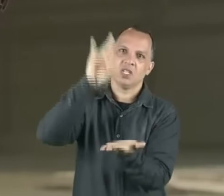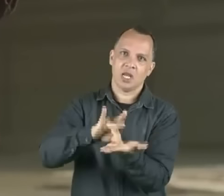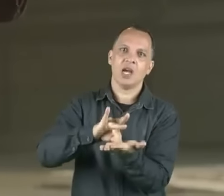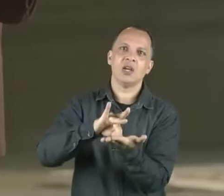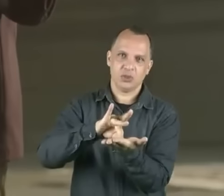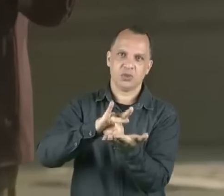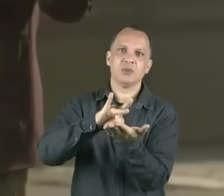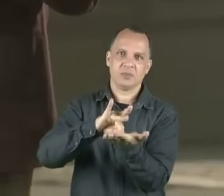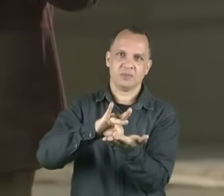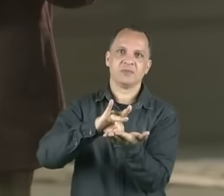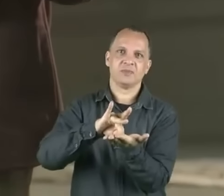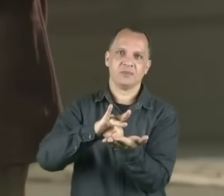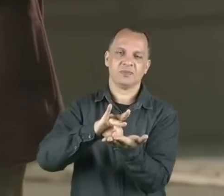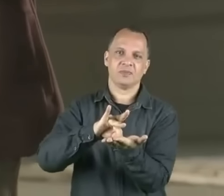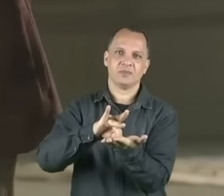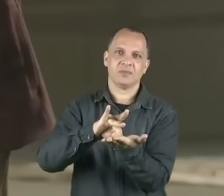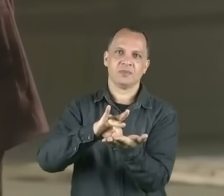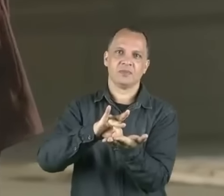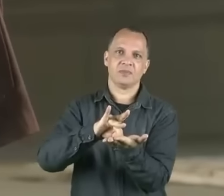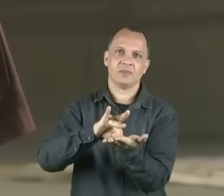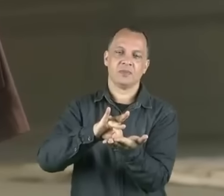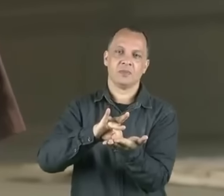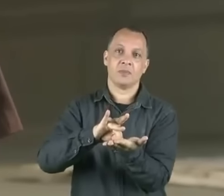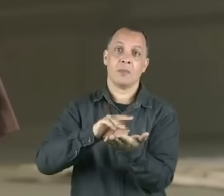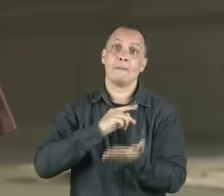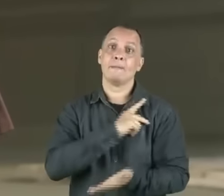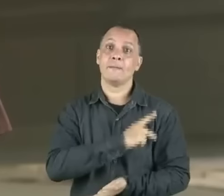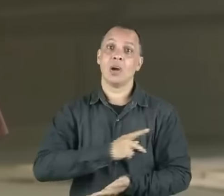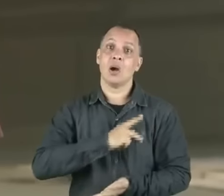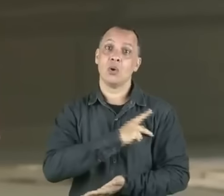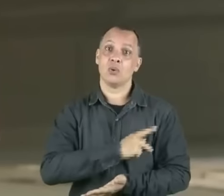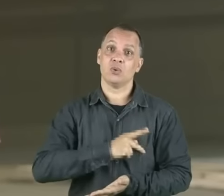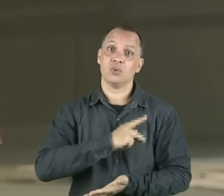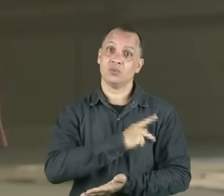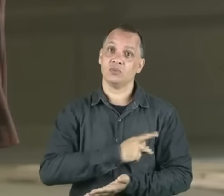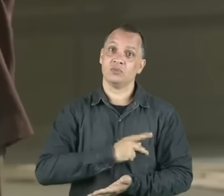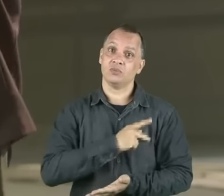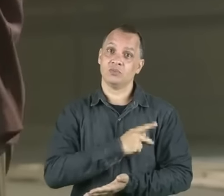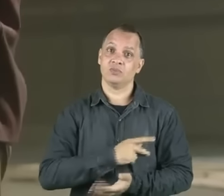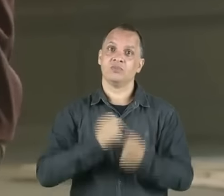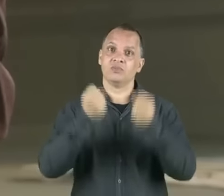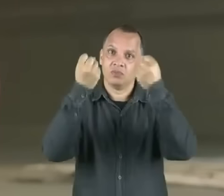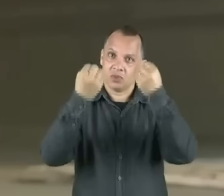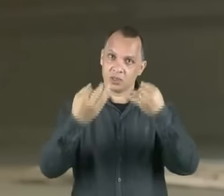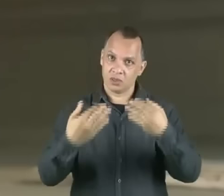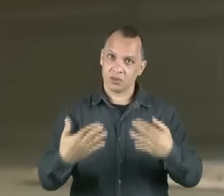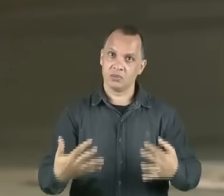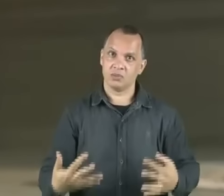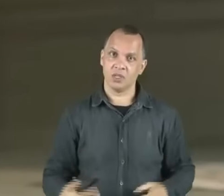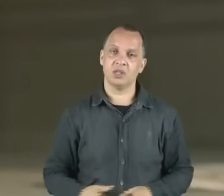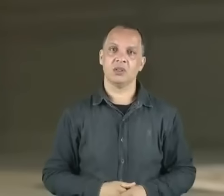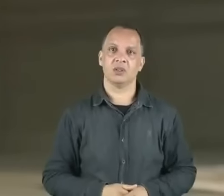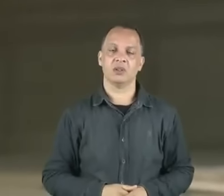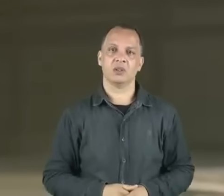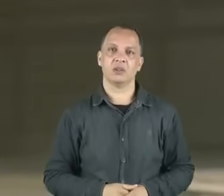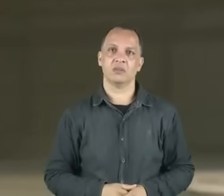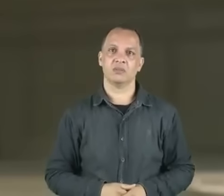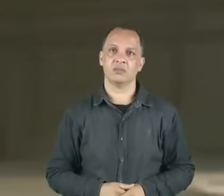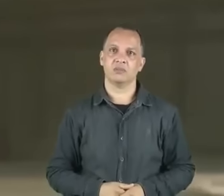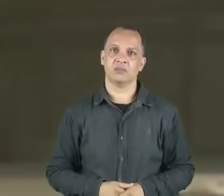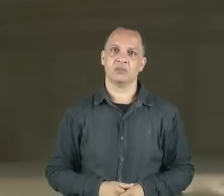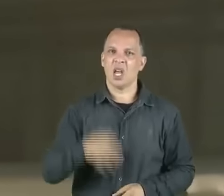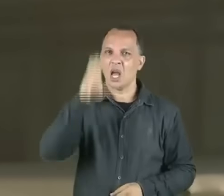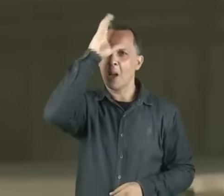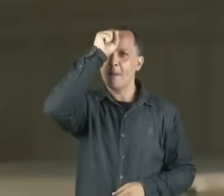e por isso O Paulo está dizendo fortaleça-se no Senhor e na força do seu poder revista-se de toda a armadura de Deus